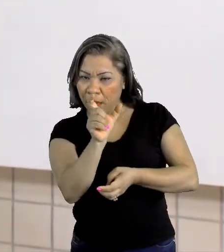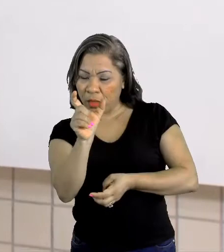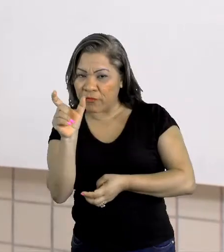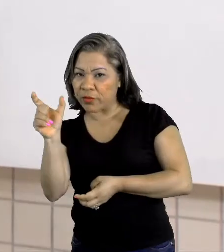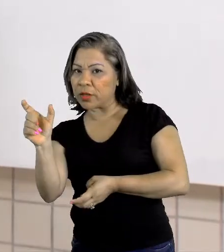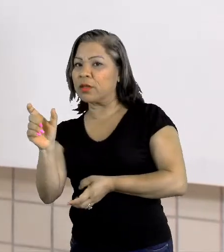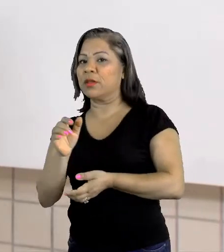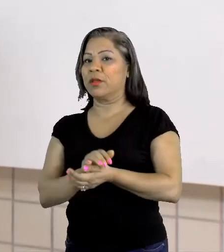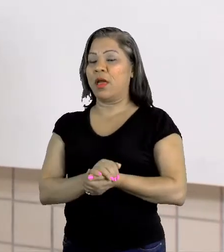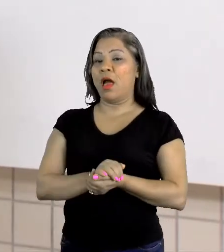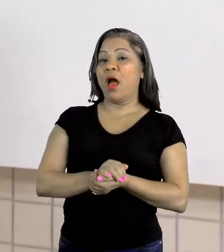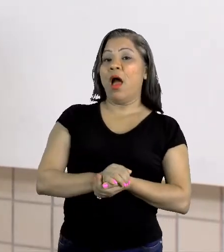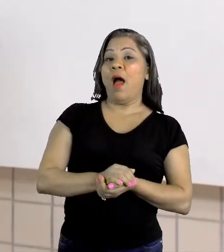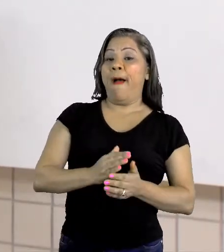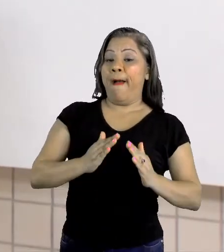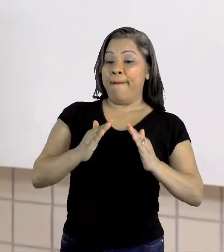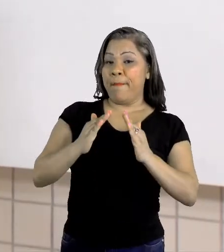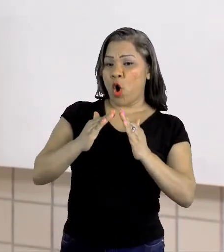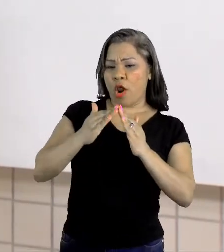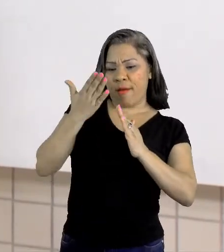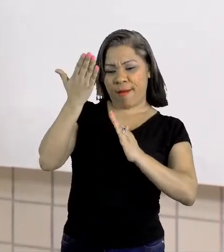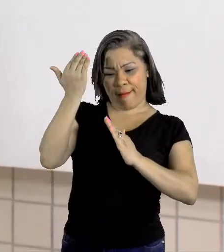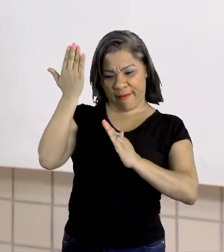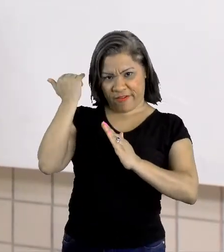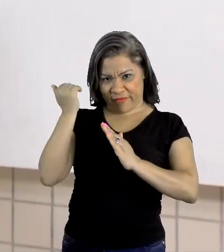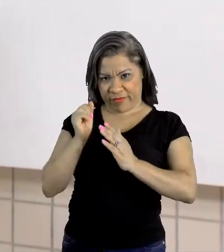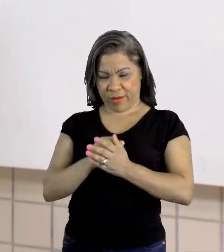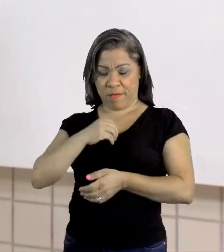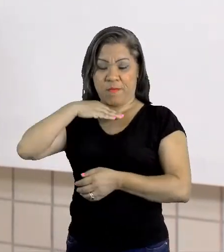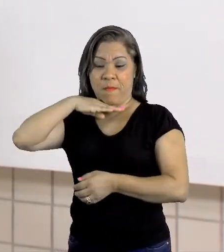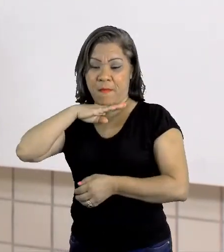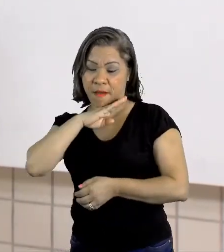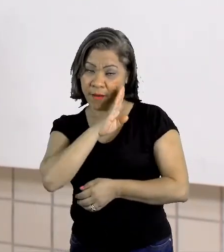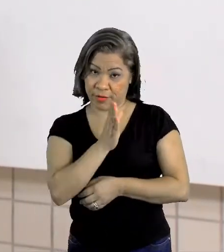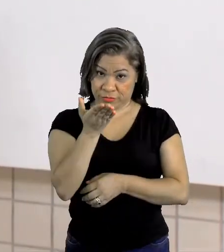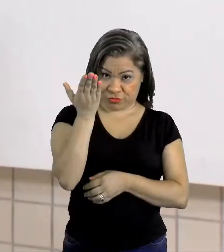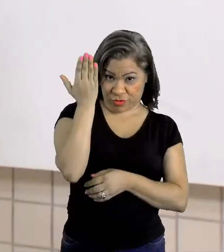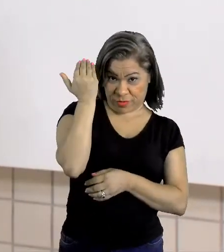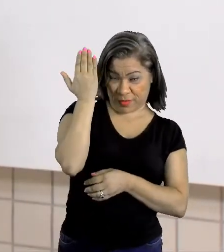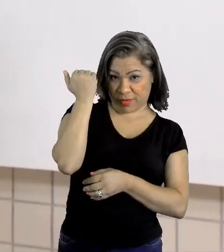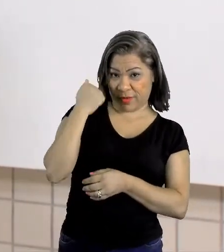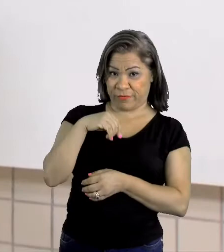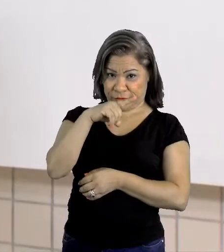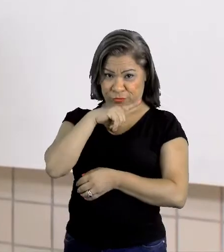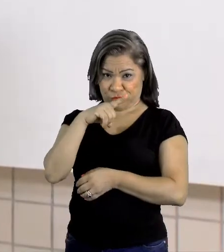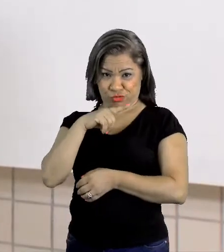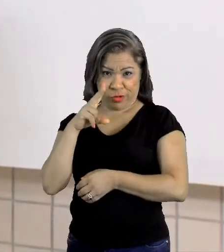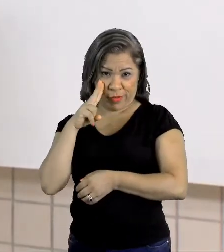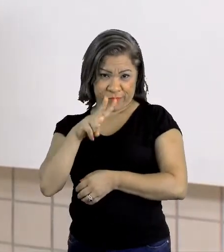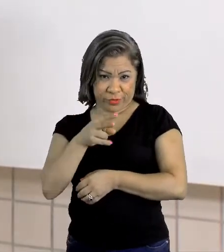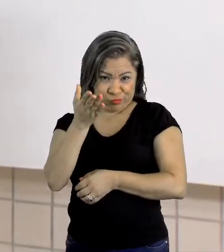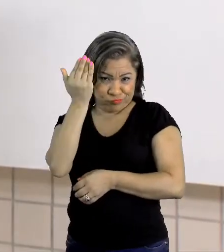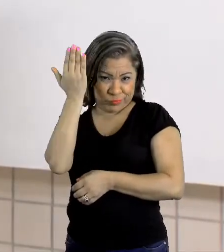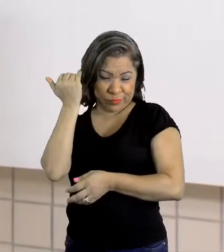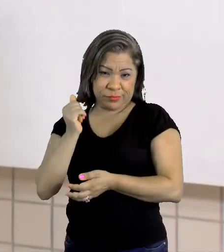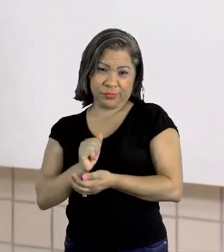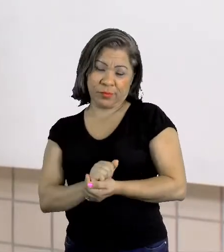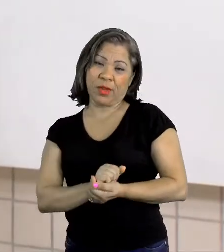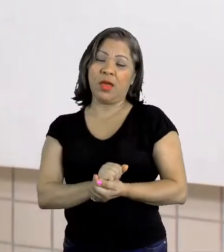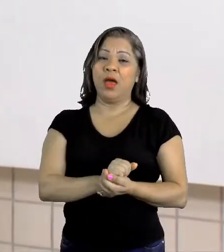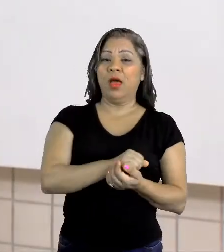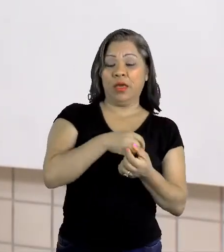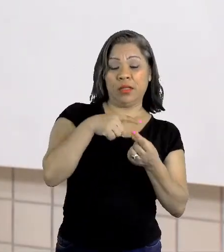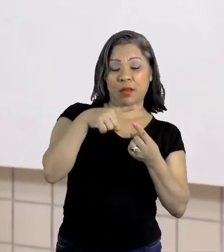morava, achava, 4 palavrinhas, né? Morava, achava, tinha visto. Com essas 4